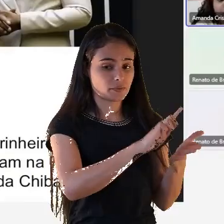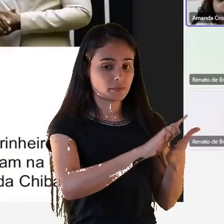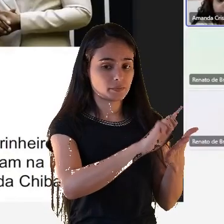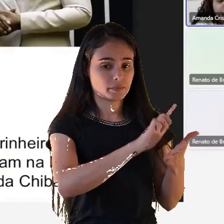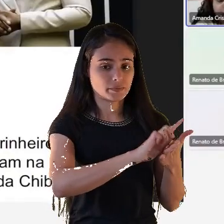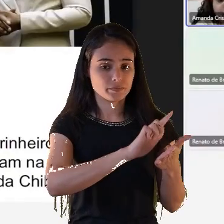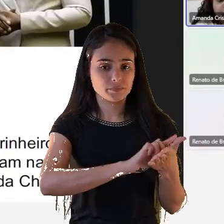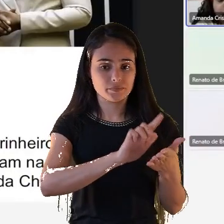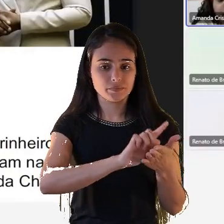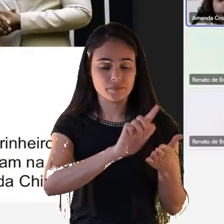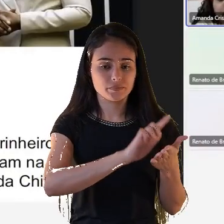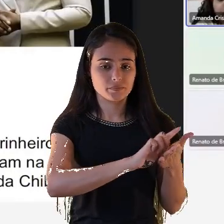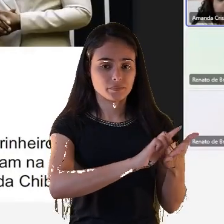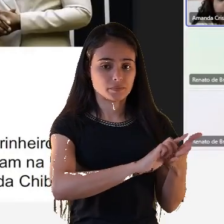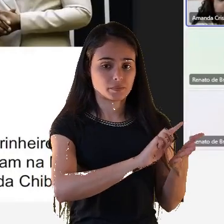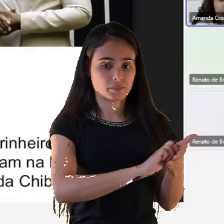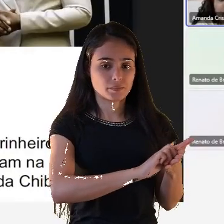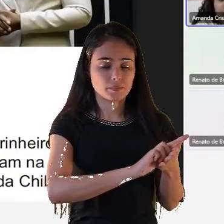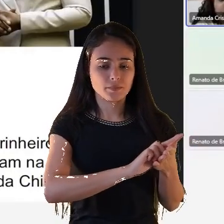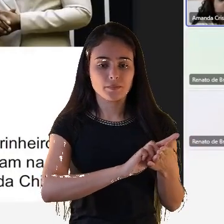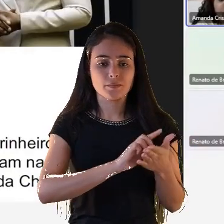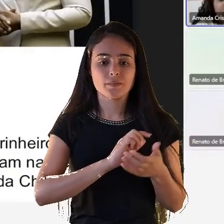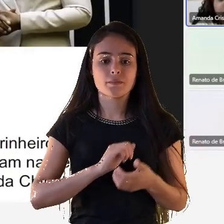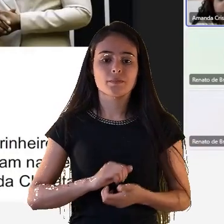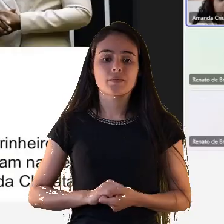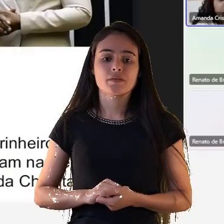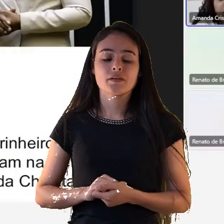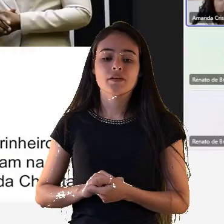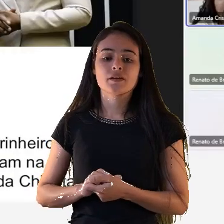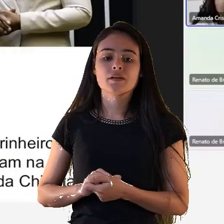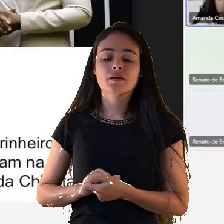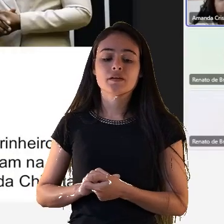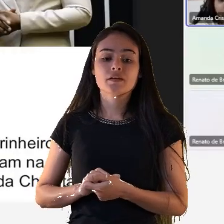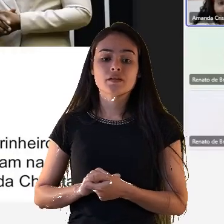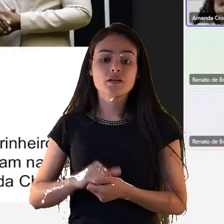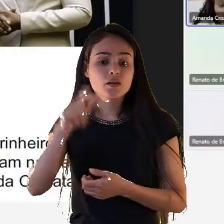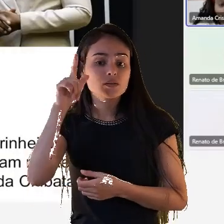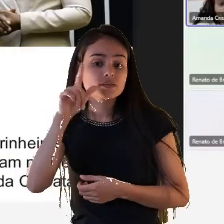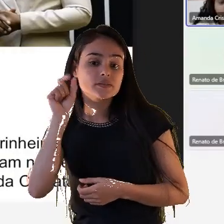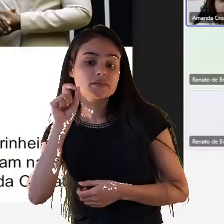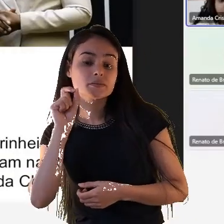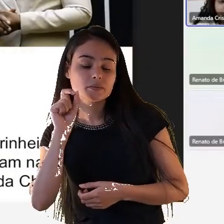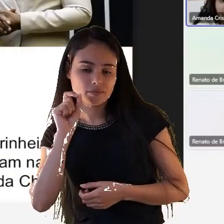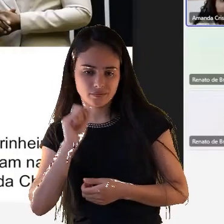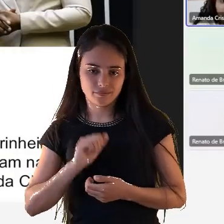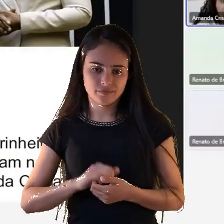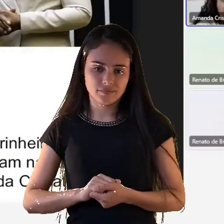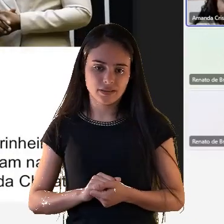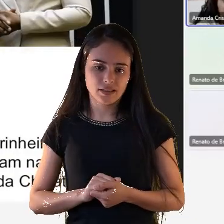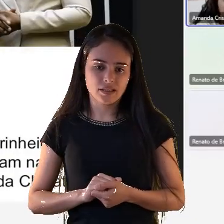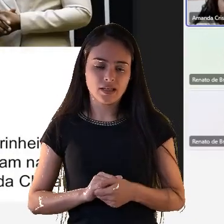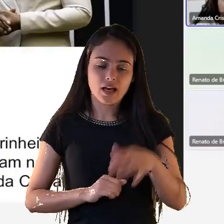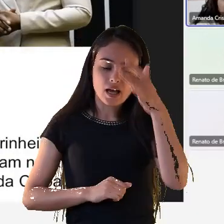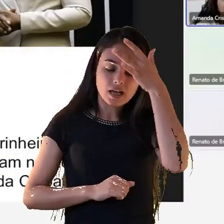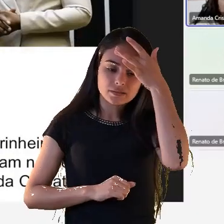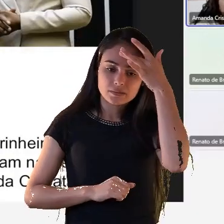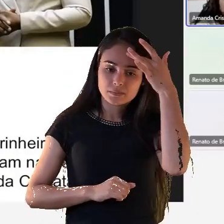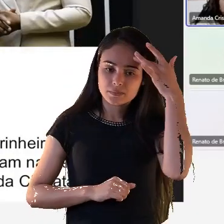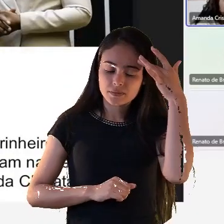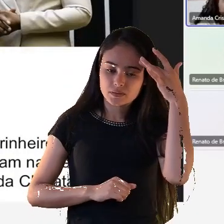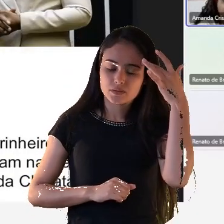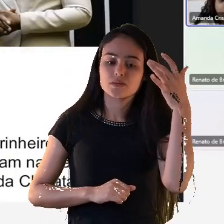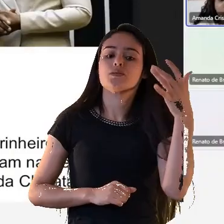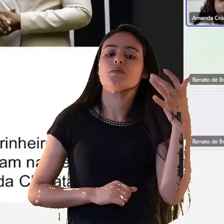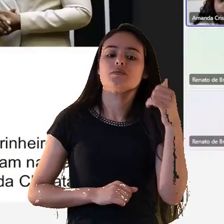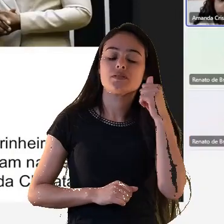das domésticas, né, da PEC das trabalhadoras domésticas, que deu direitos para as trabalhadoras domésticas, né, que foi